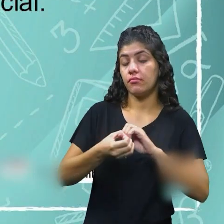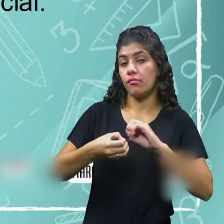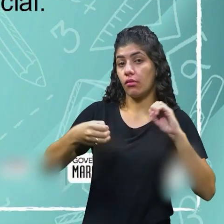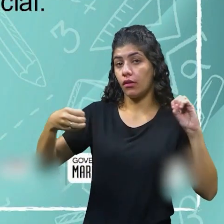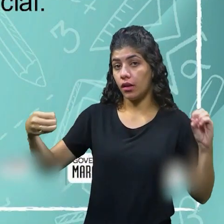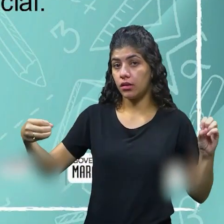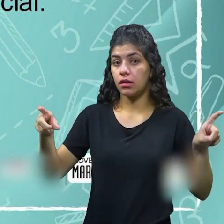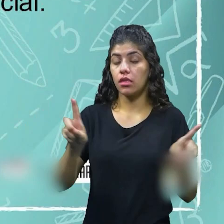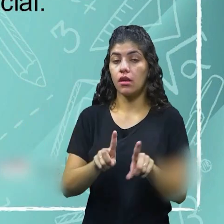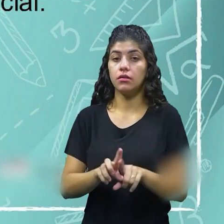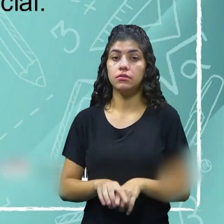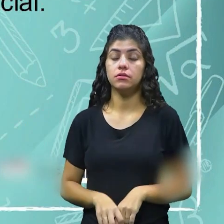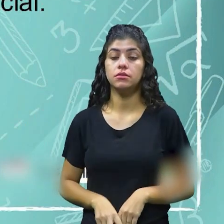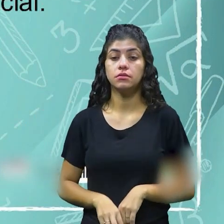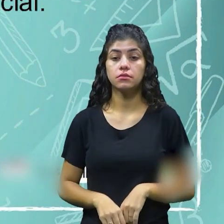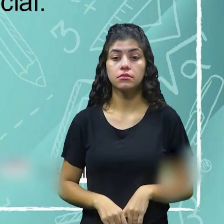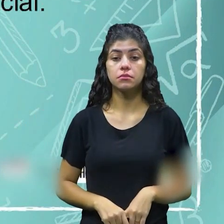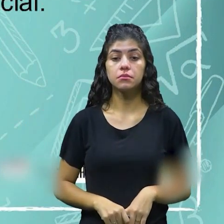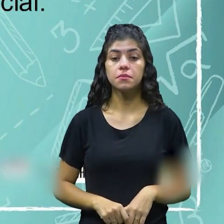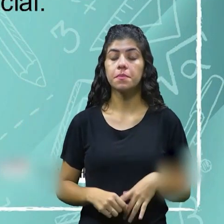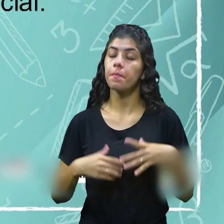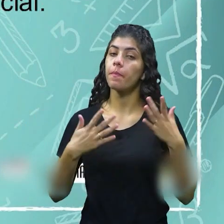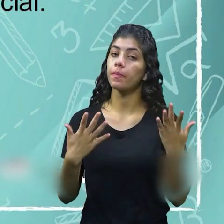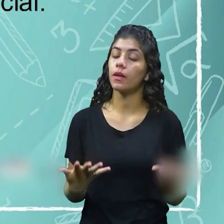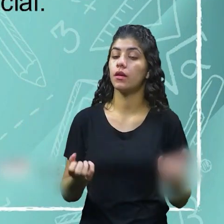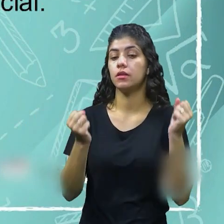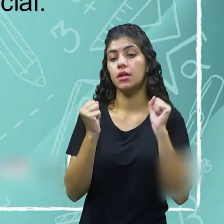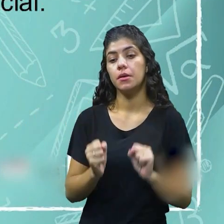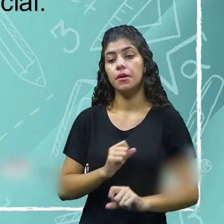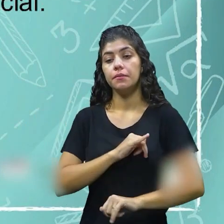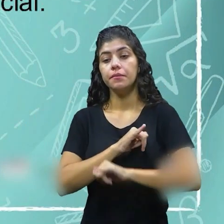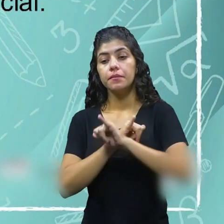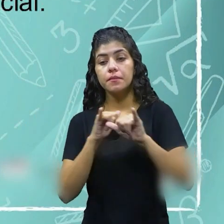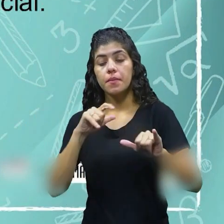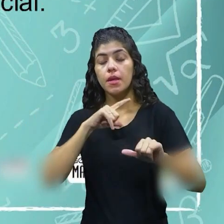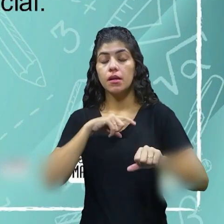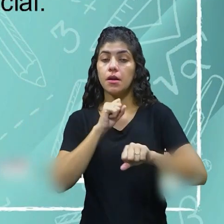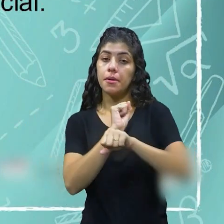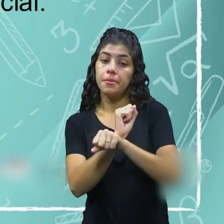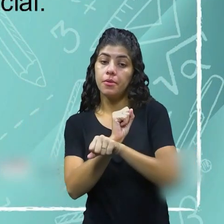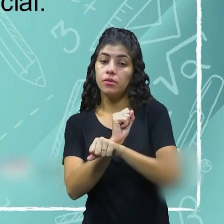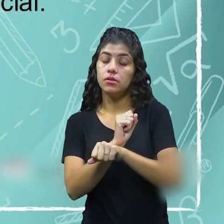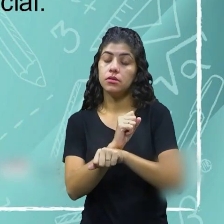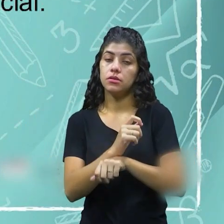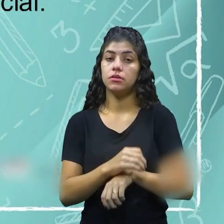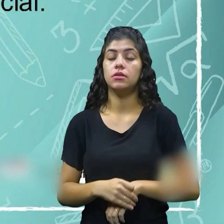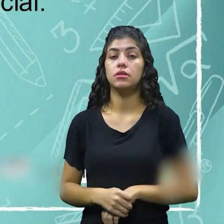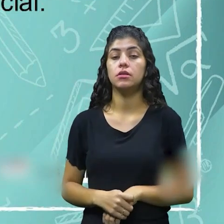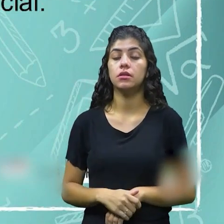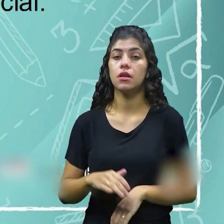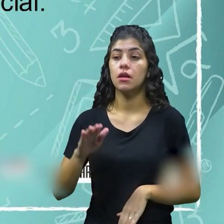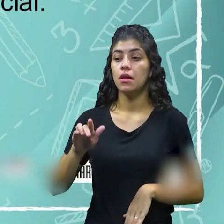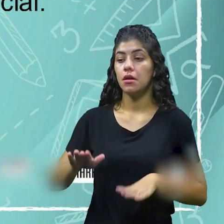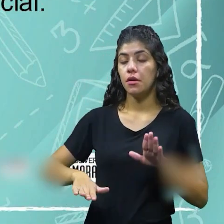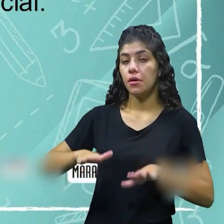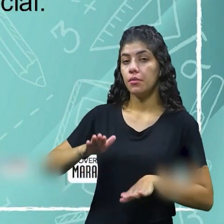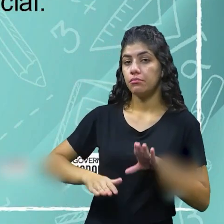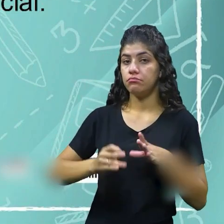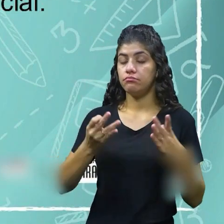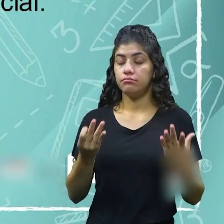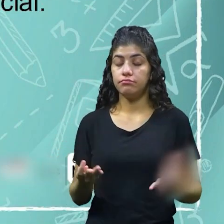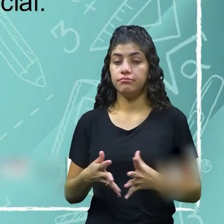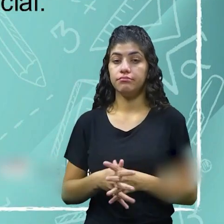está se distanciando, então você pode dizer que você está em repouso em relação a determinado